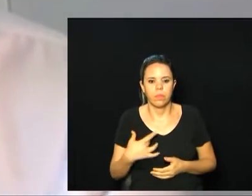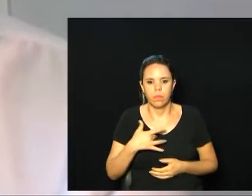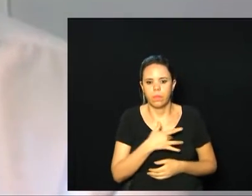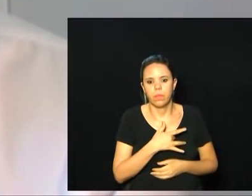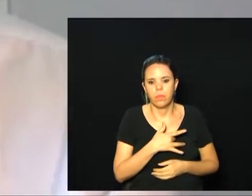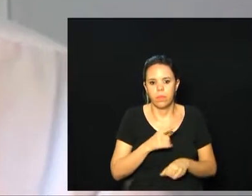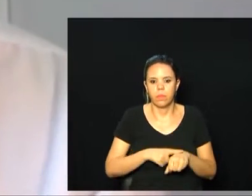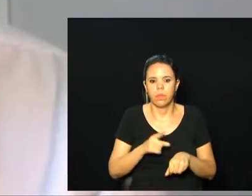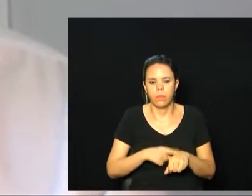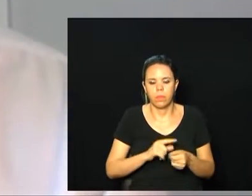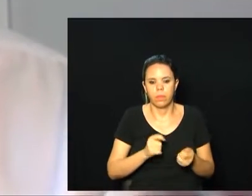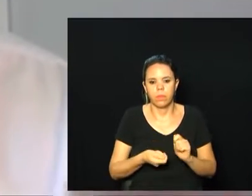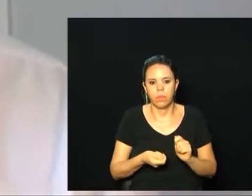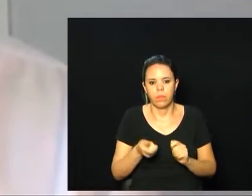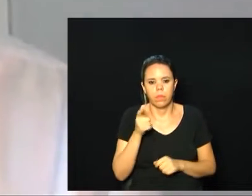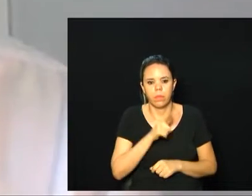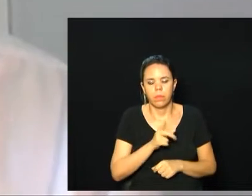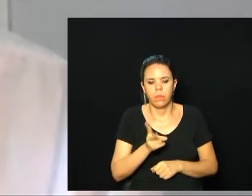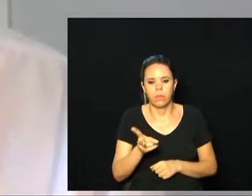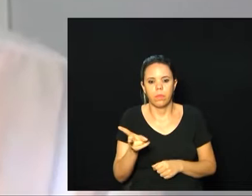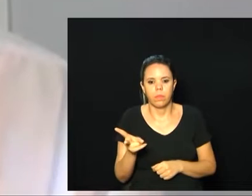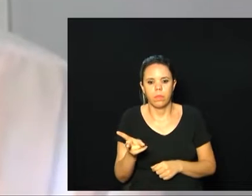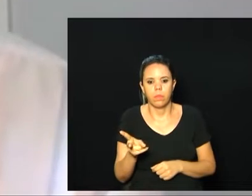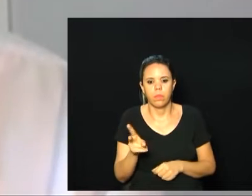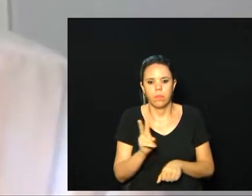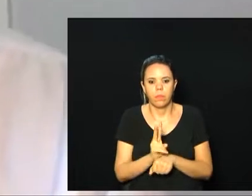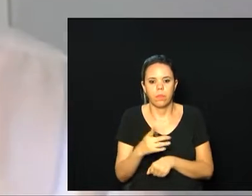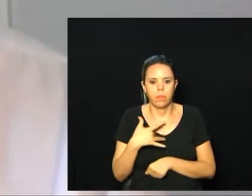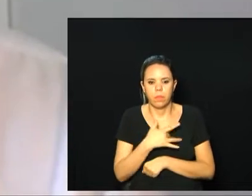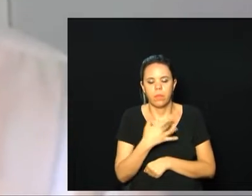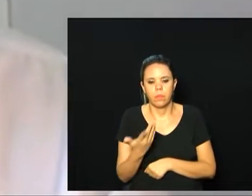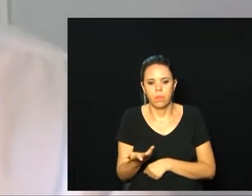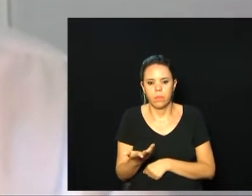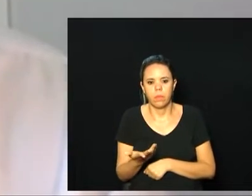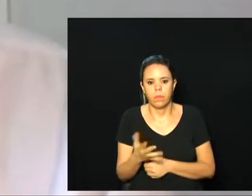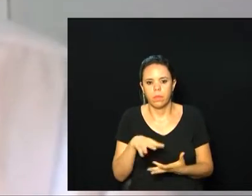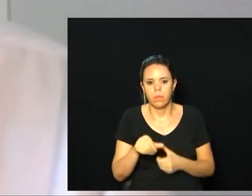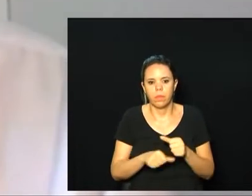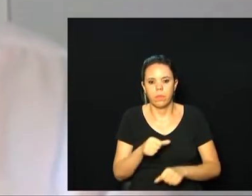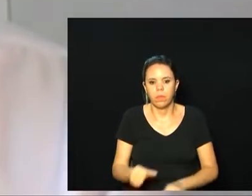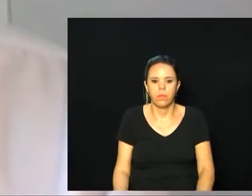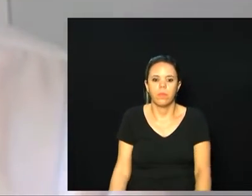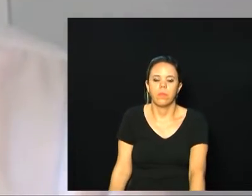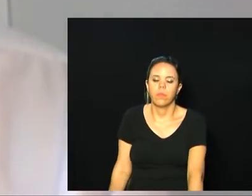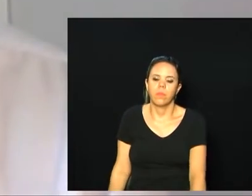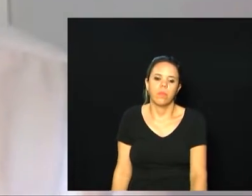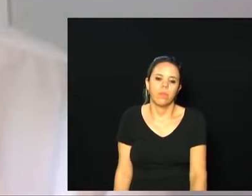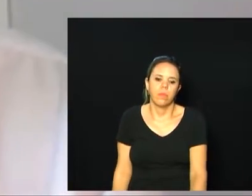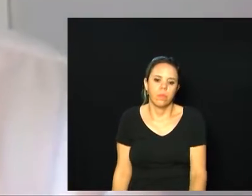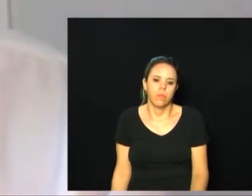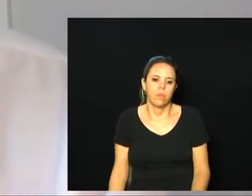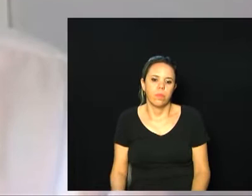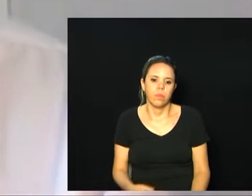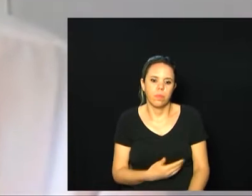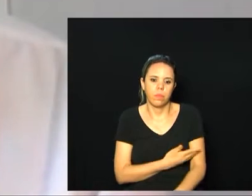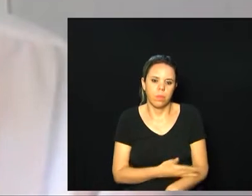ou um horário mais adequado para que você possa continuar com os seus cuidados de saúde, tá? Mas o mundo mudou, a realidade é outra. A gente vai ter que se